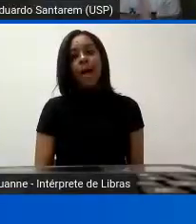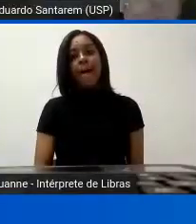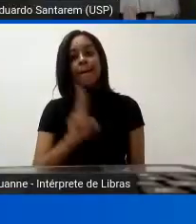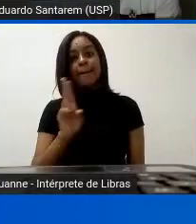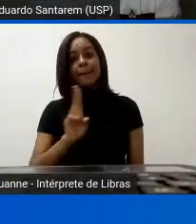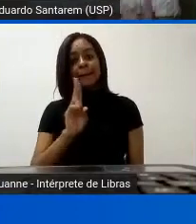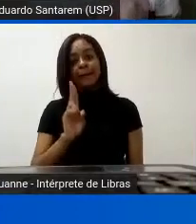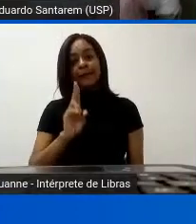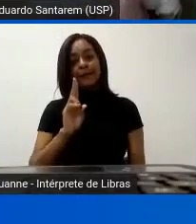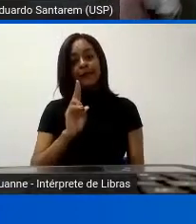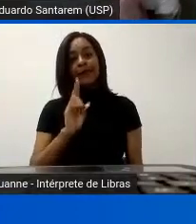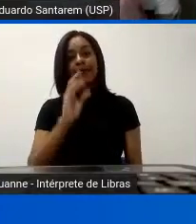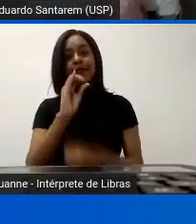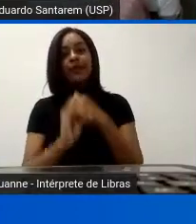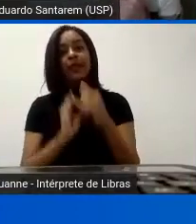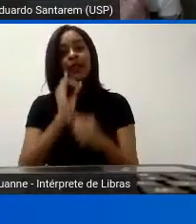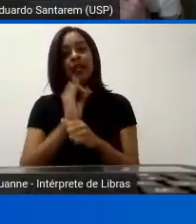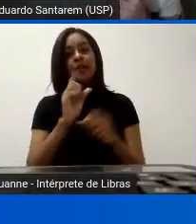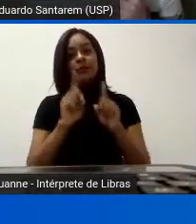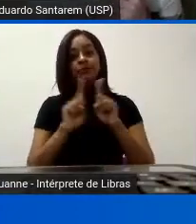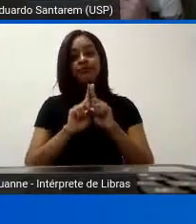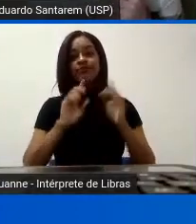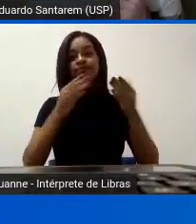e trabalho e aí aqui ó